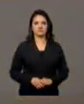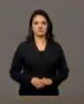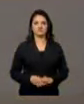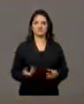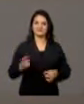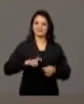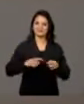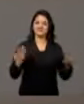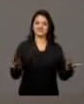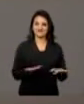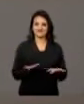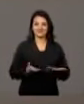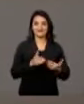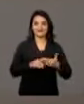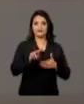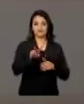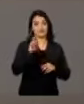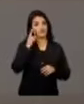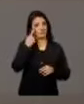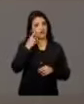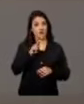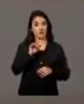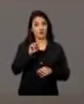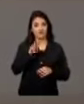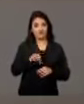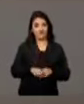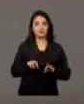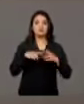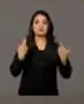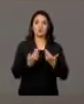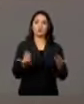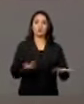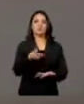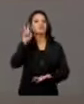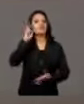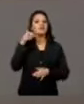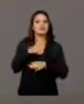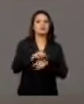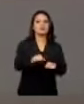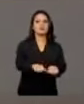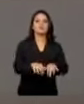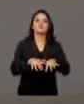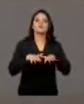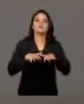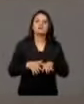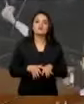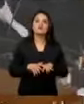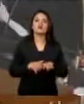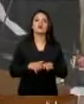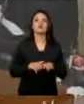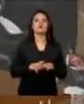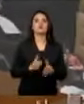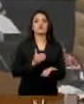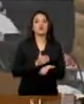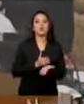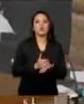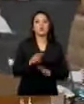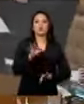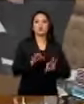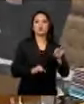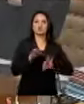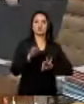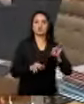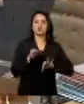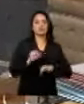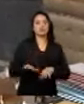Estamos de volta. A partir de agora você acompanha ao vivo a sessão desta quinta-feira, direto do plenário, onde se retoma o julgamento que